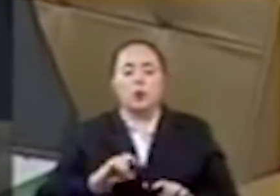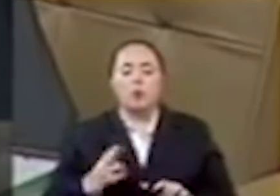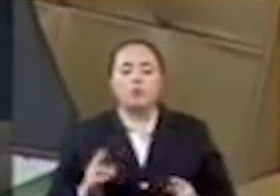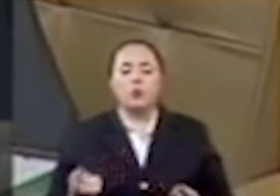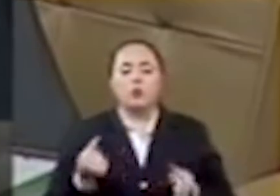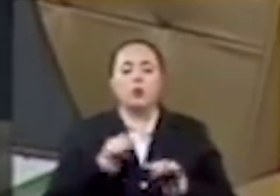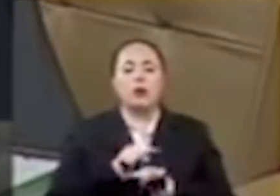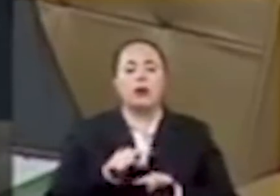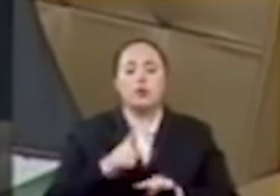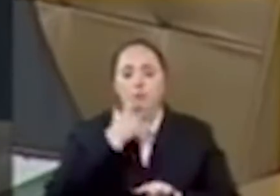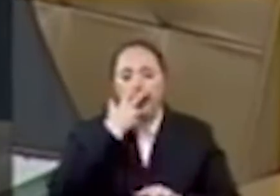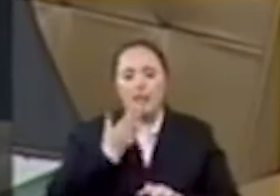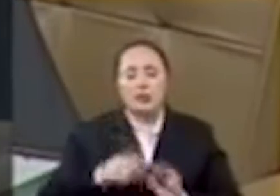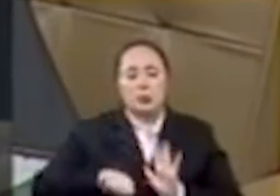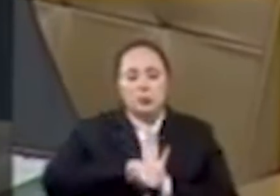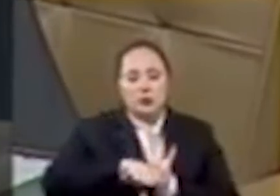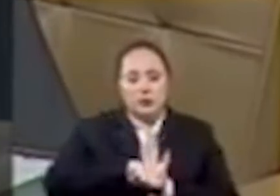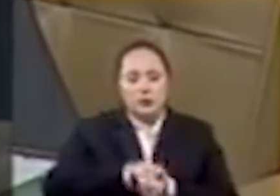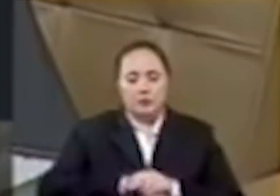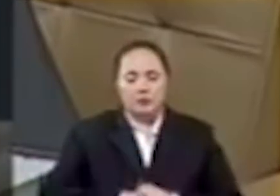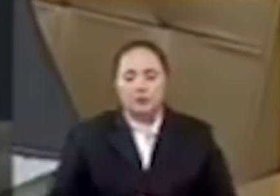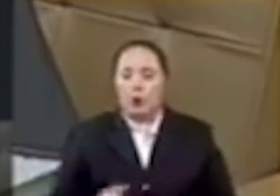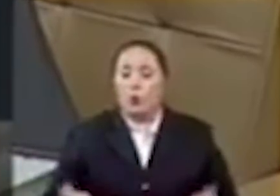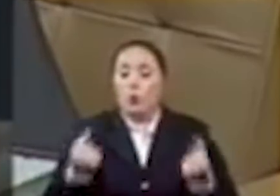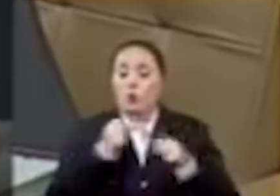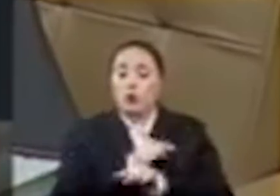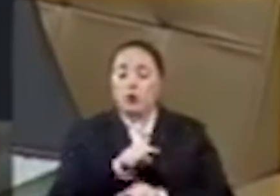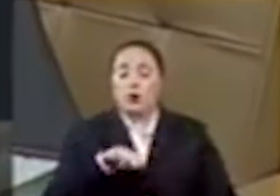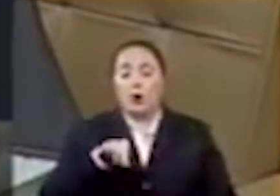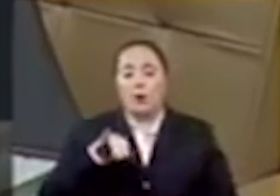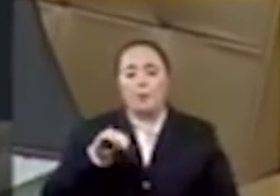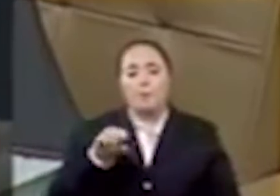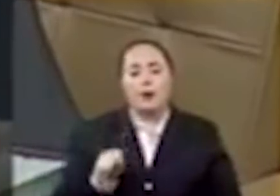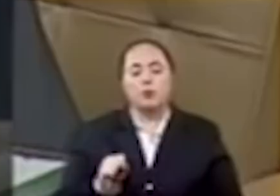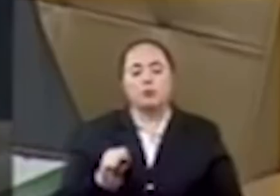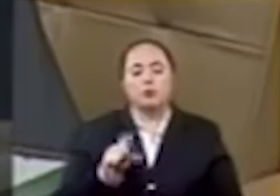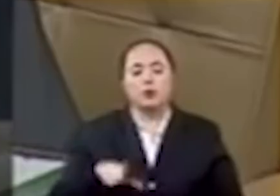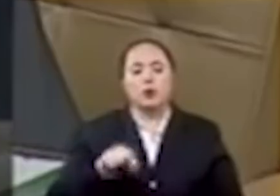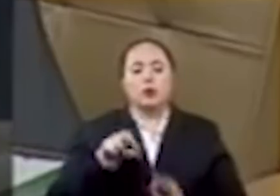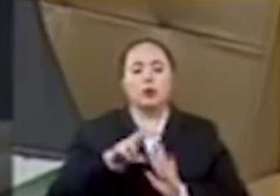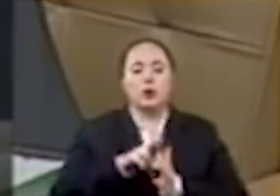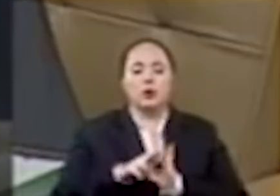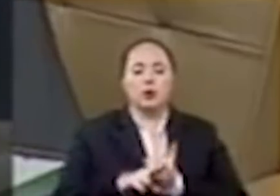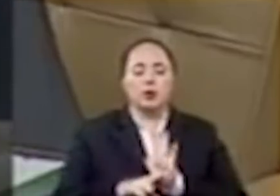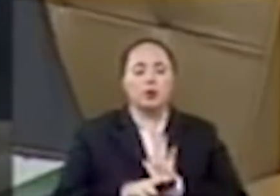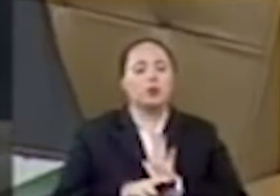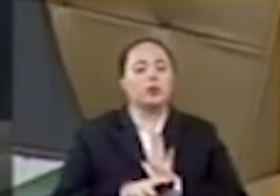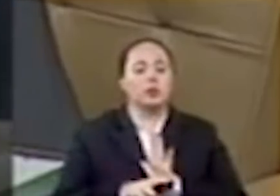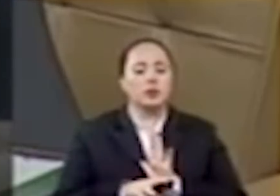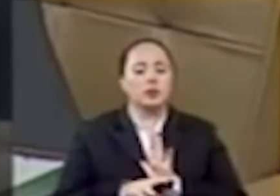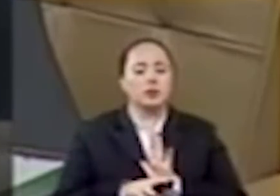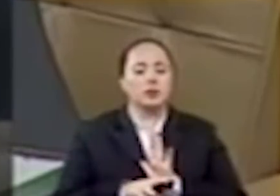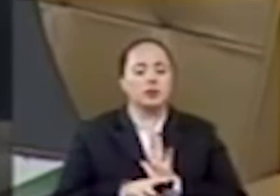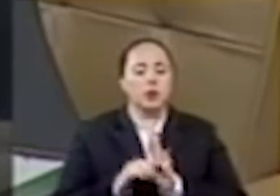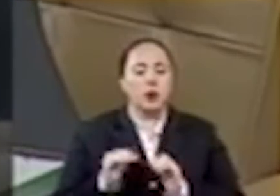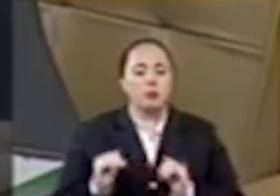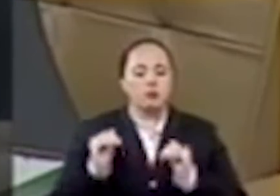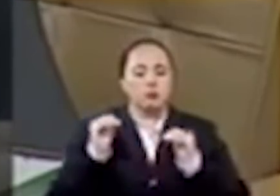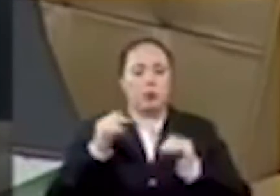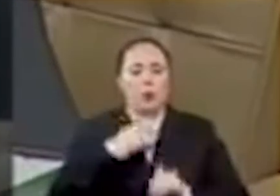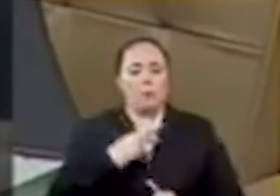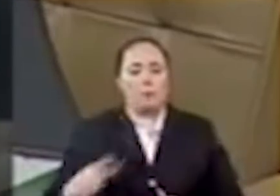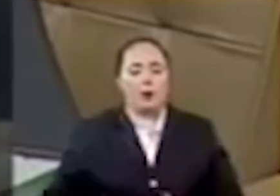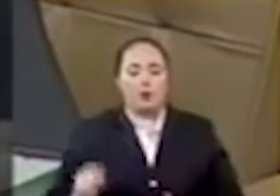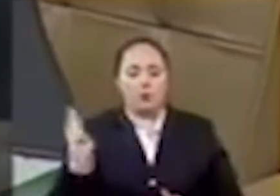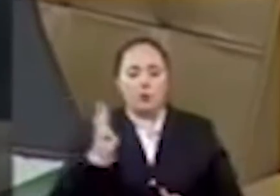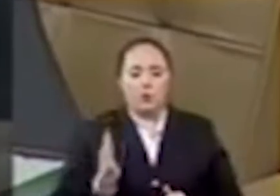expiação do crime. Pelo contrário, é o meio que se faculta ao critério do mais alto magistrado nacional para